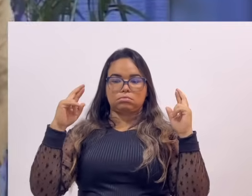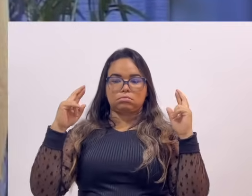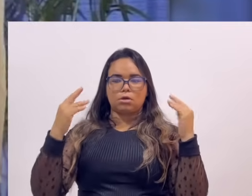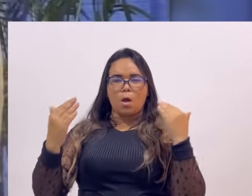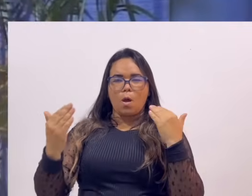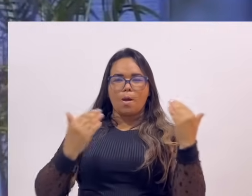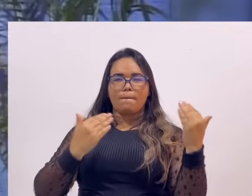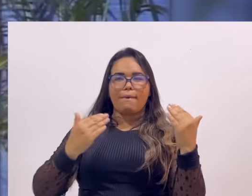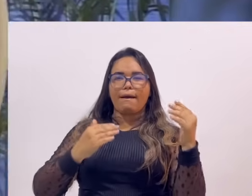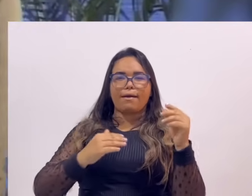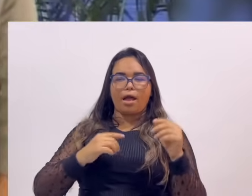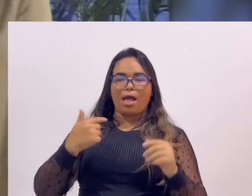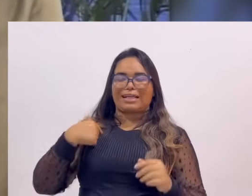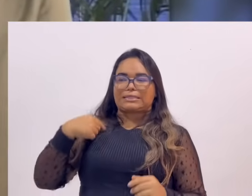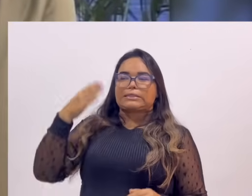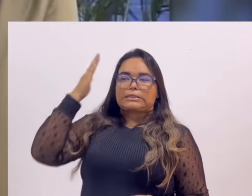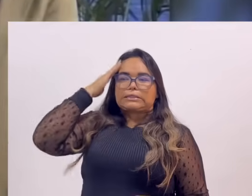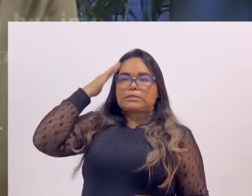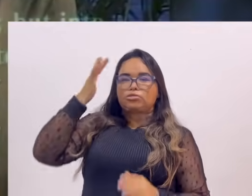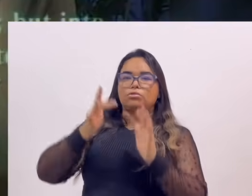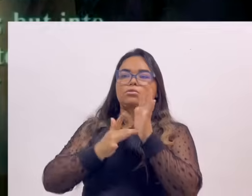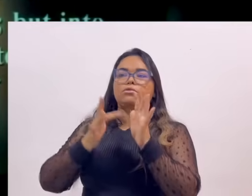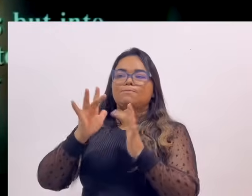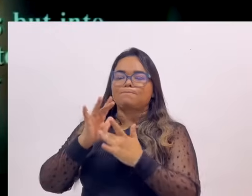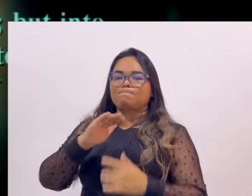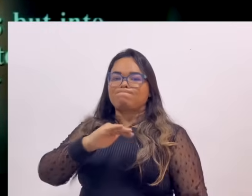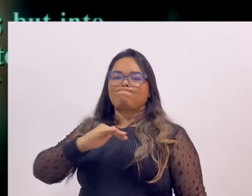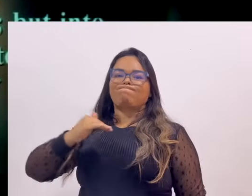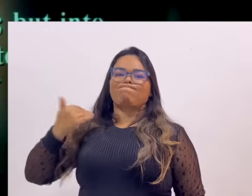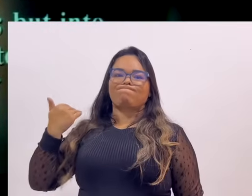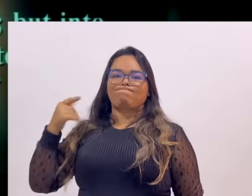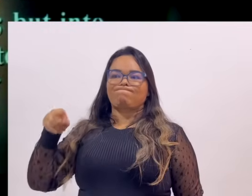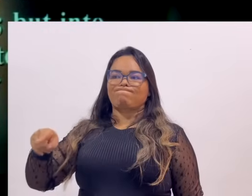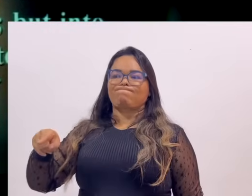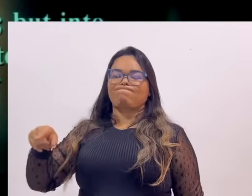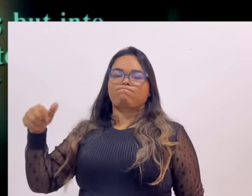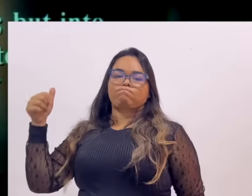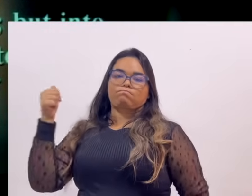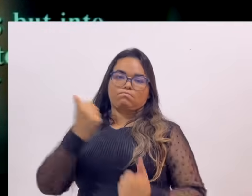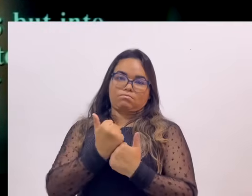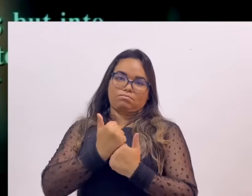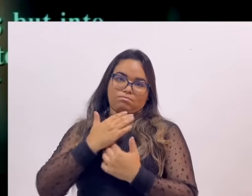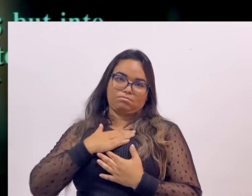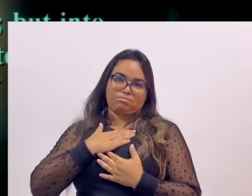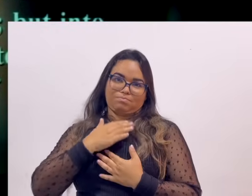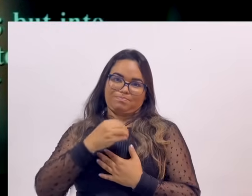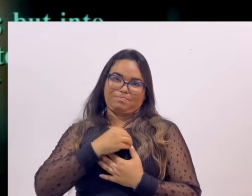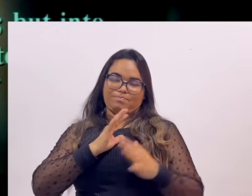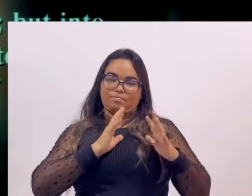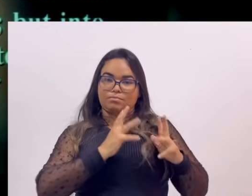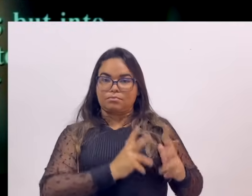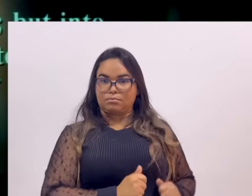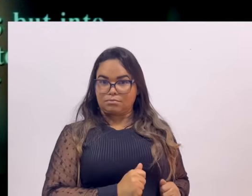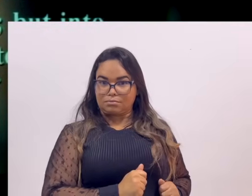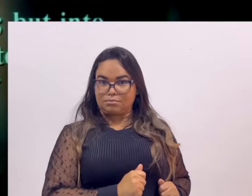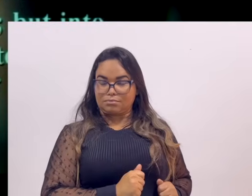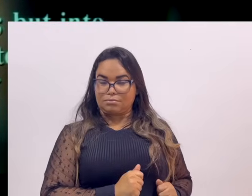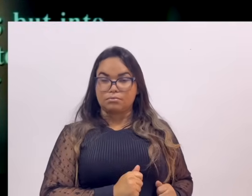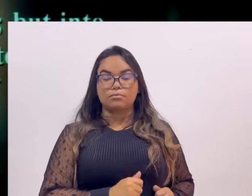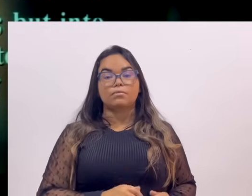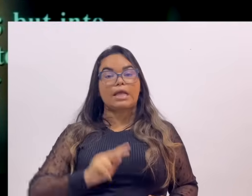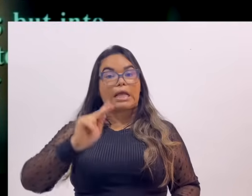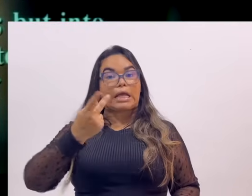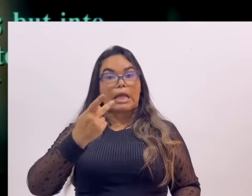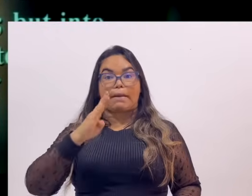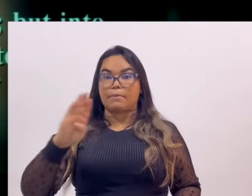tirar os seus pecados. Hebreus 9, 24, diz que Cristo não entrou no santuário feito por mãos humanas